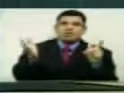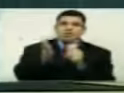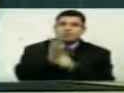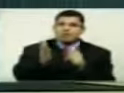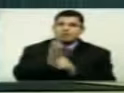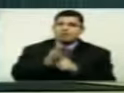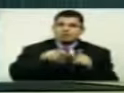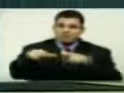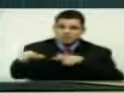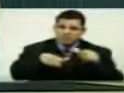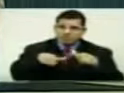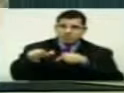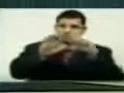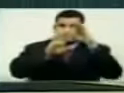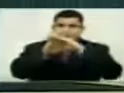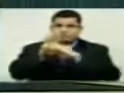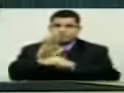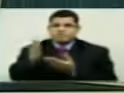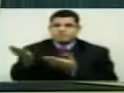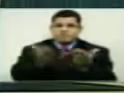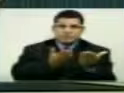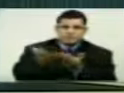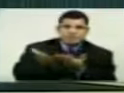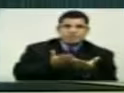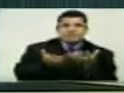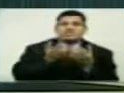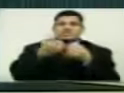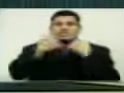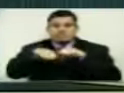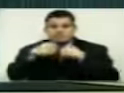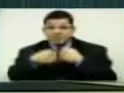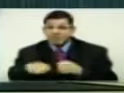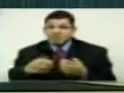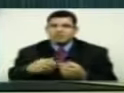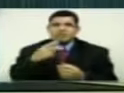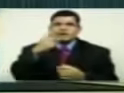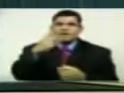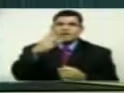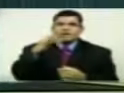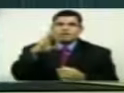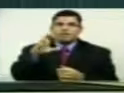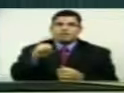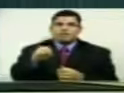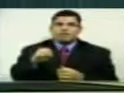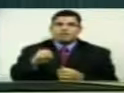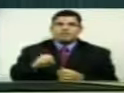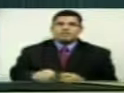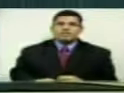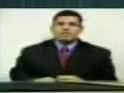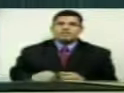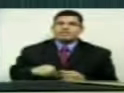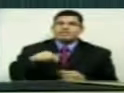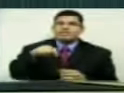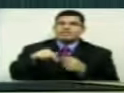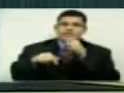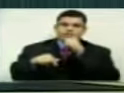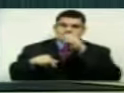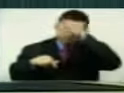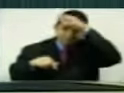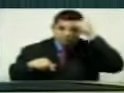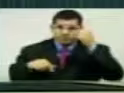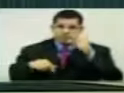de negociação de um serviço que é privado. A empresa Águas do Amazonas